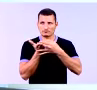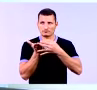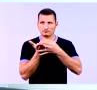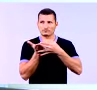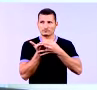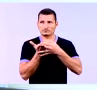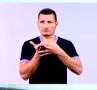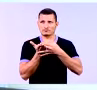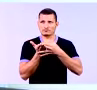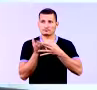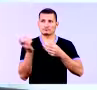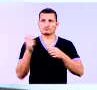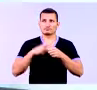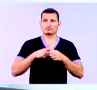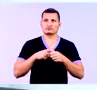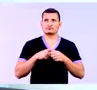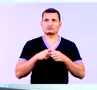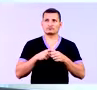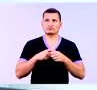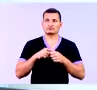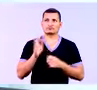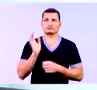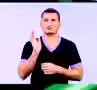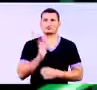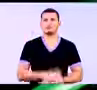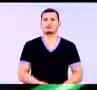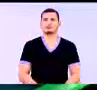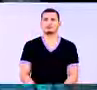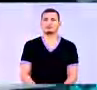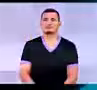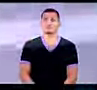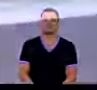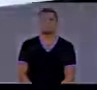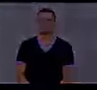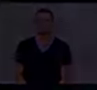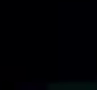nossa próxima interação. Até mais.